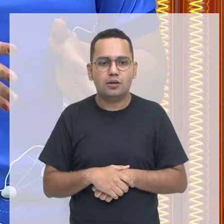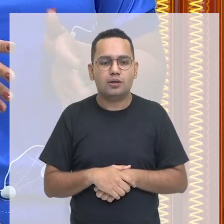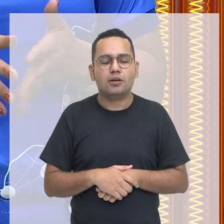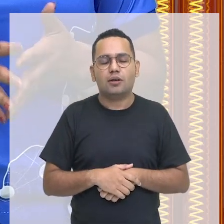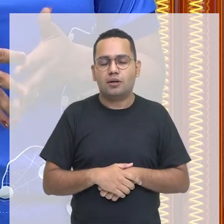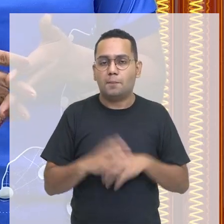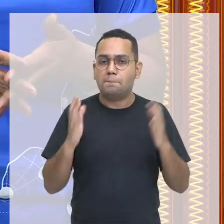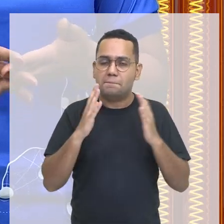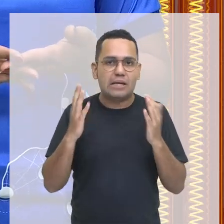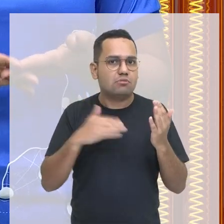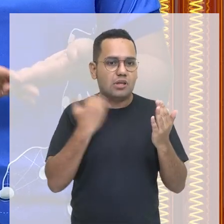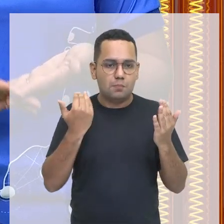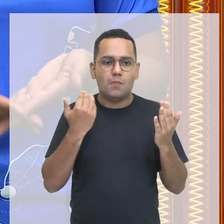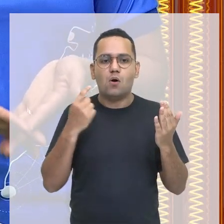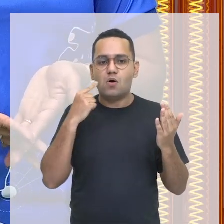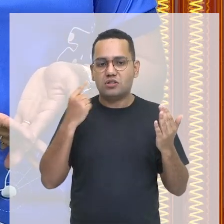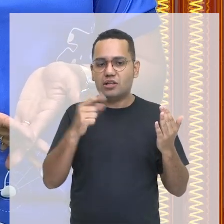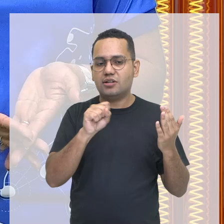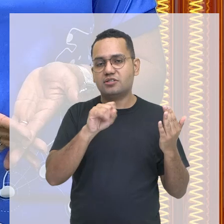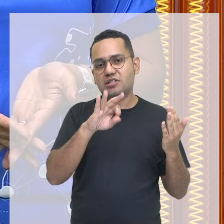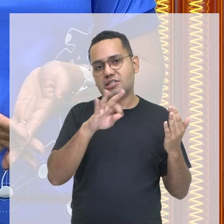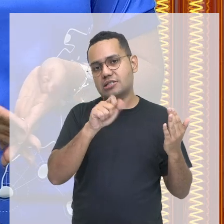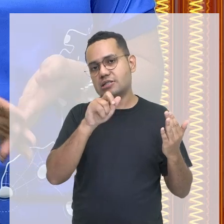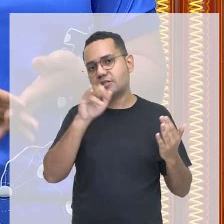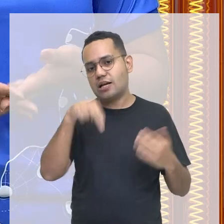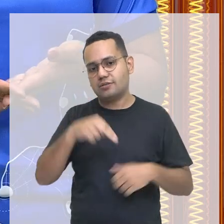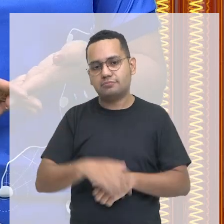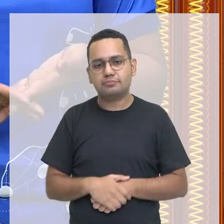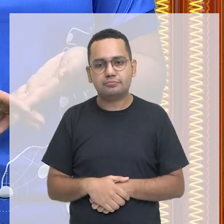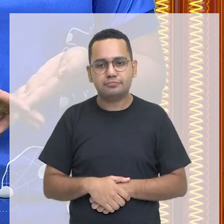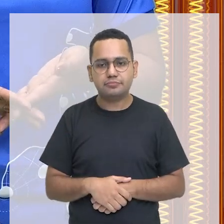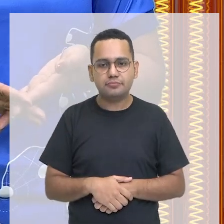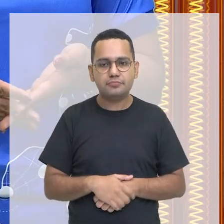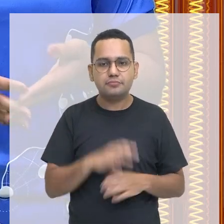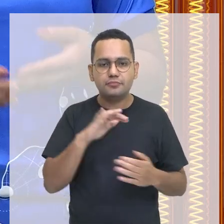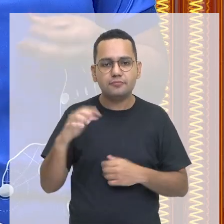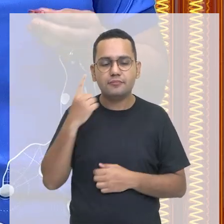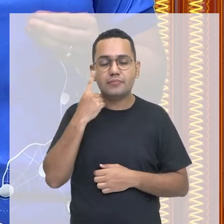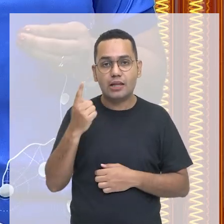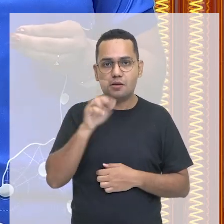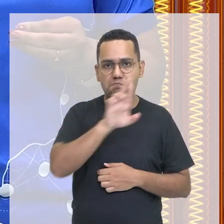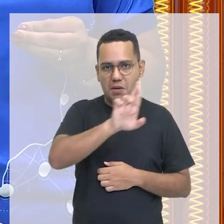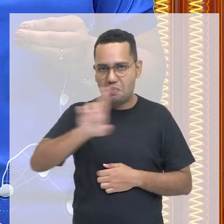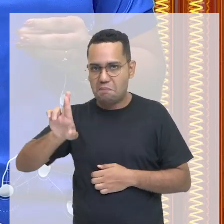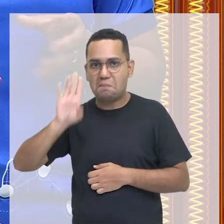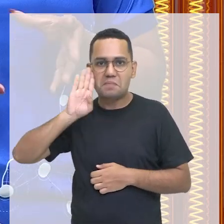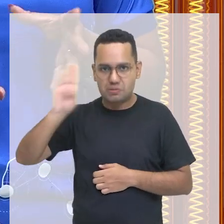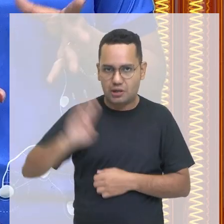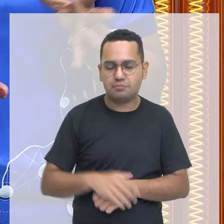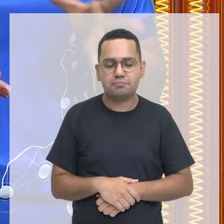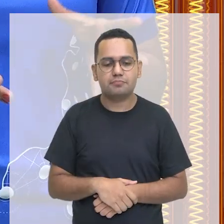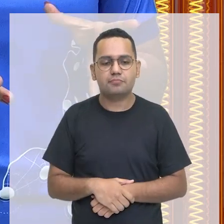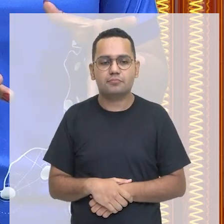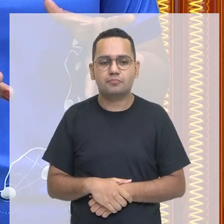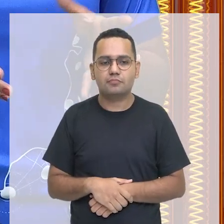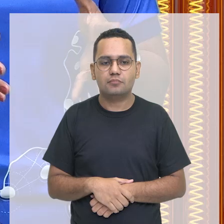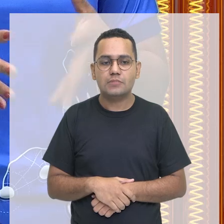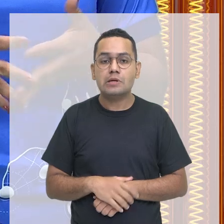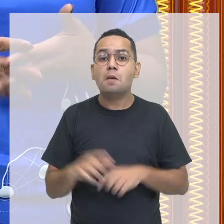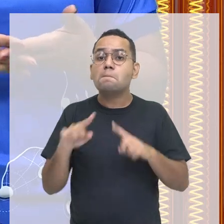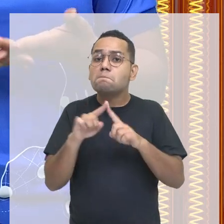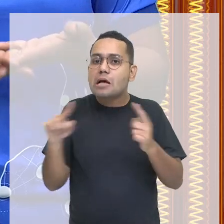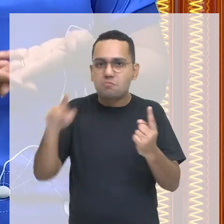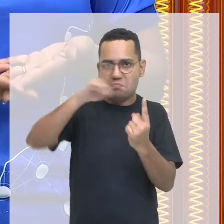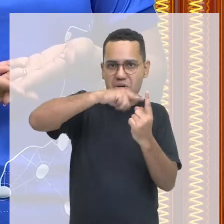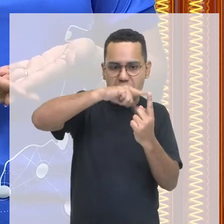Stalin. Então, aqui nós trouxemos a imagem desses líderes soviéticos em que o Stalin ele vai